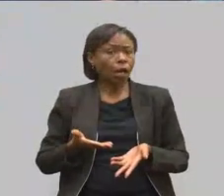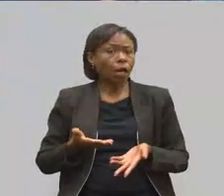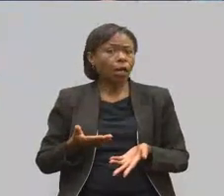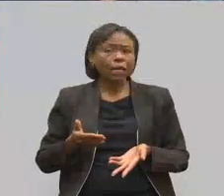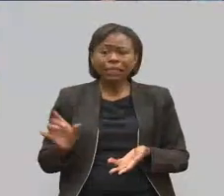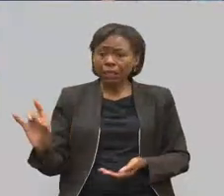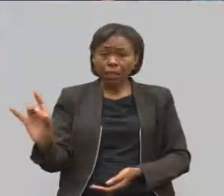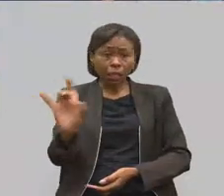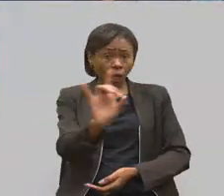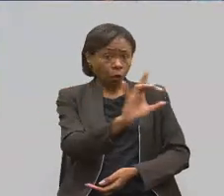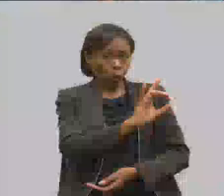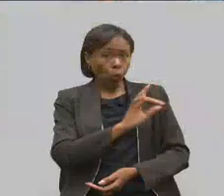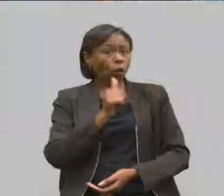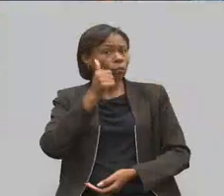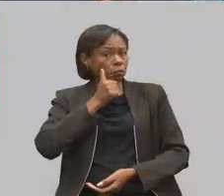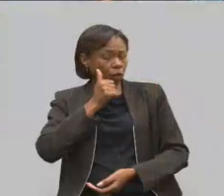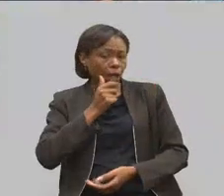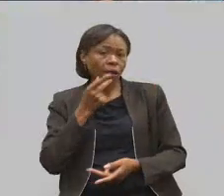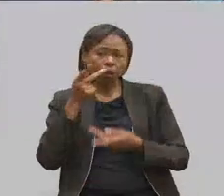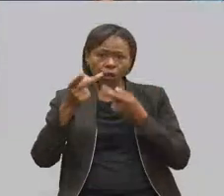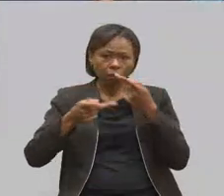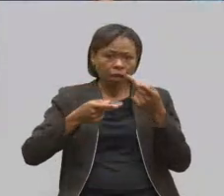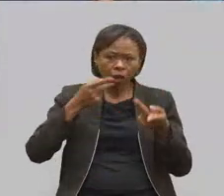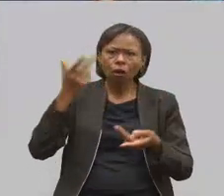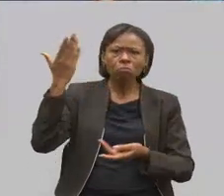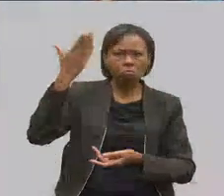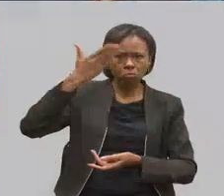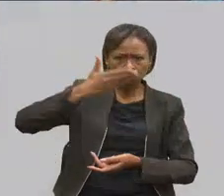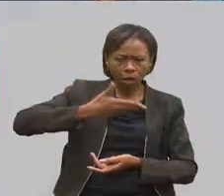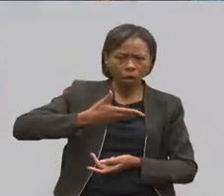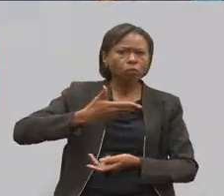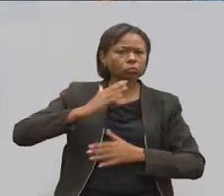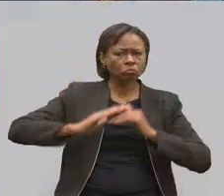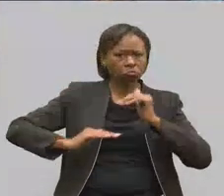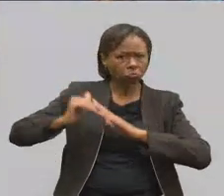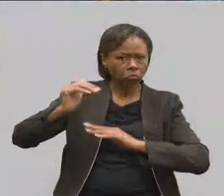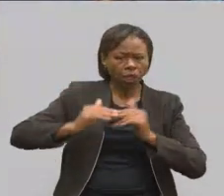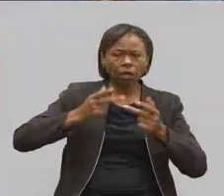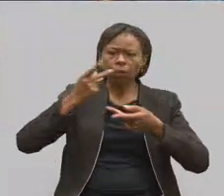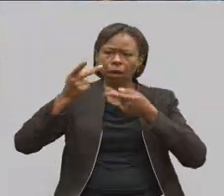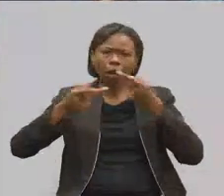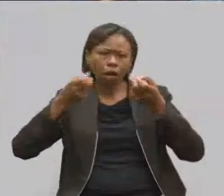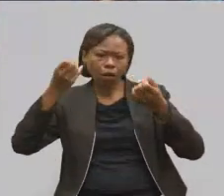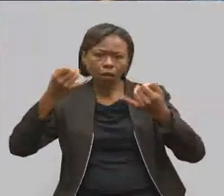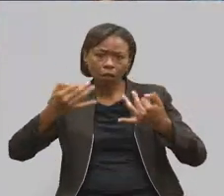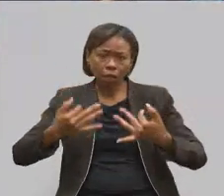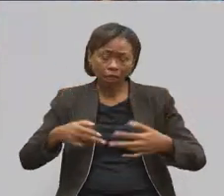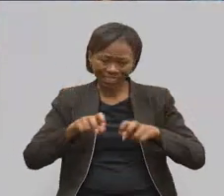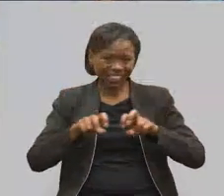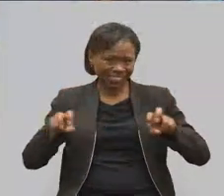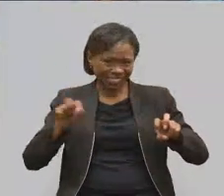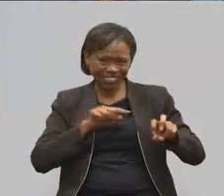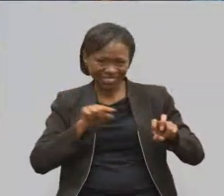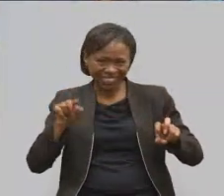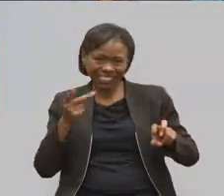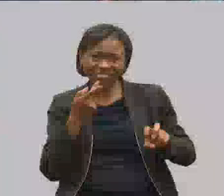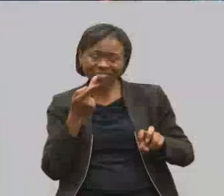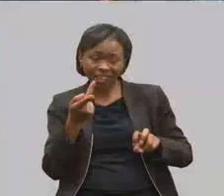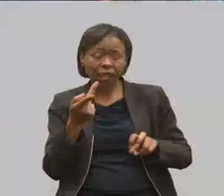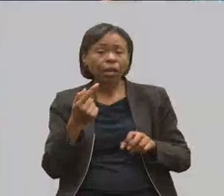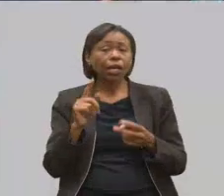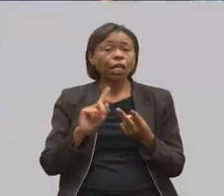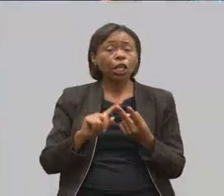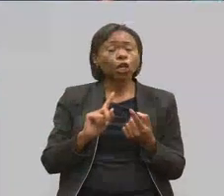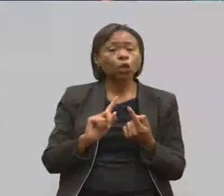todas as mulheres aí fala técnica de todas as mulheres da mesa e um exemplo de vivência de uma colega